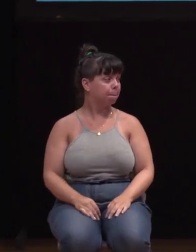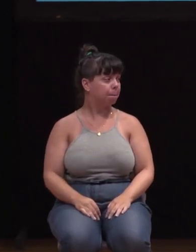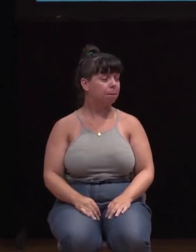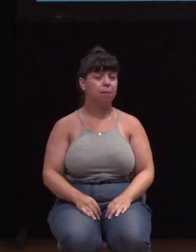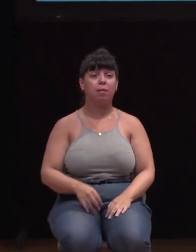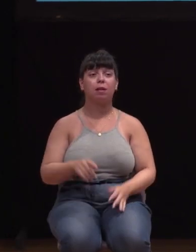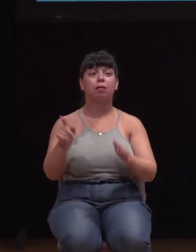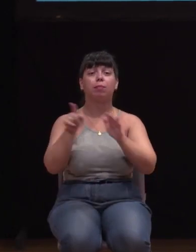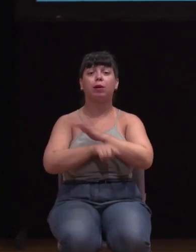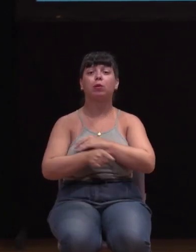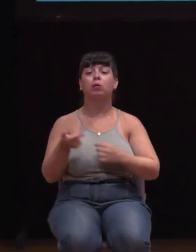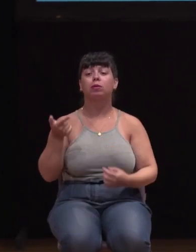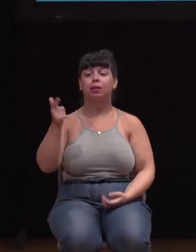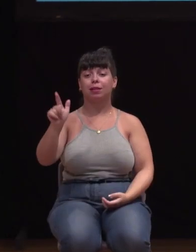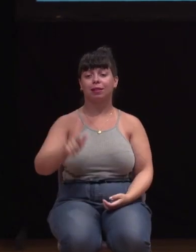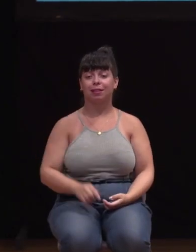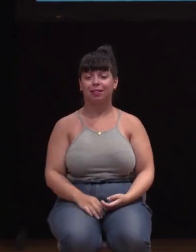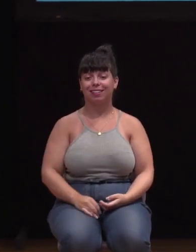Próxima pergunta.